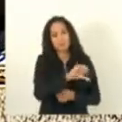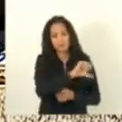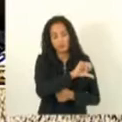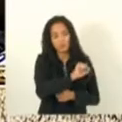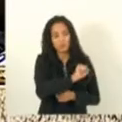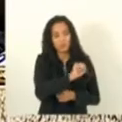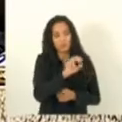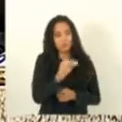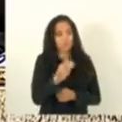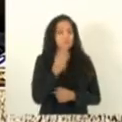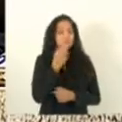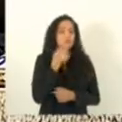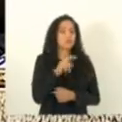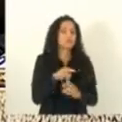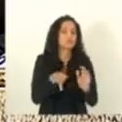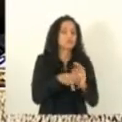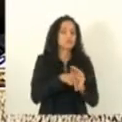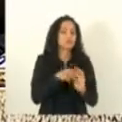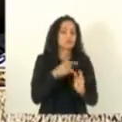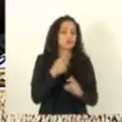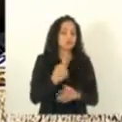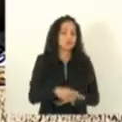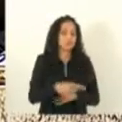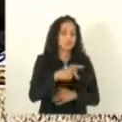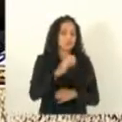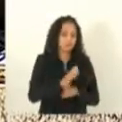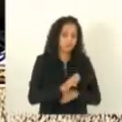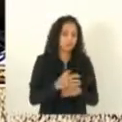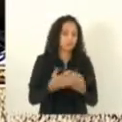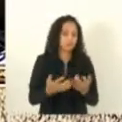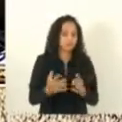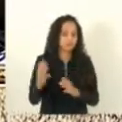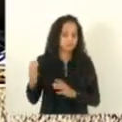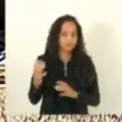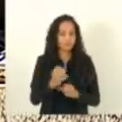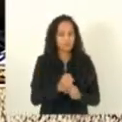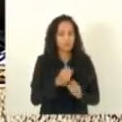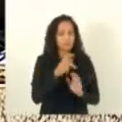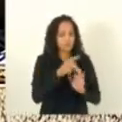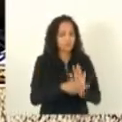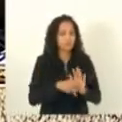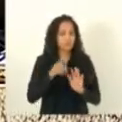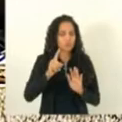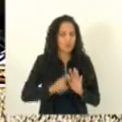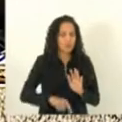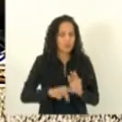como contrapartida do Estado. A execução total do projeto era para